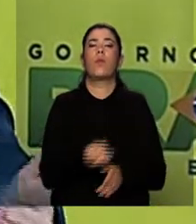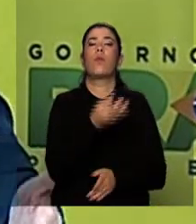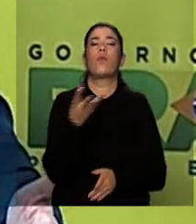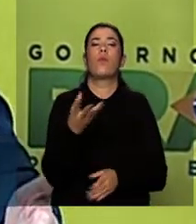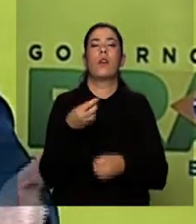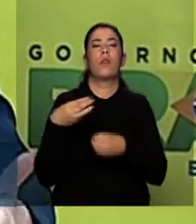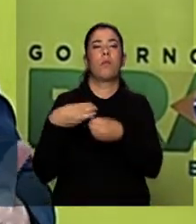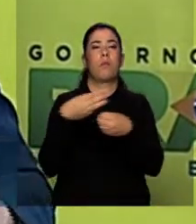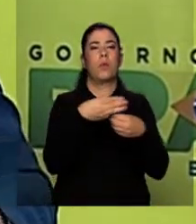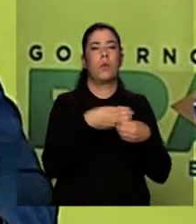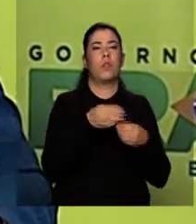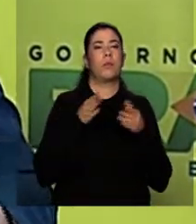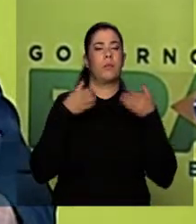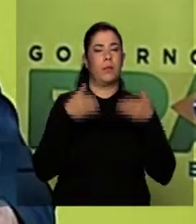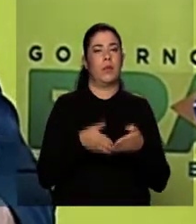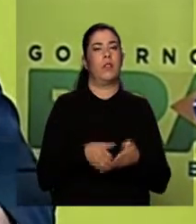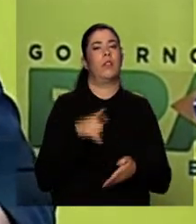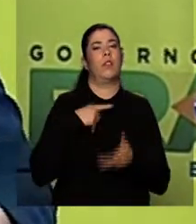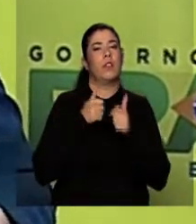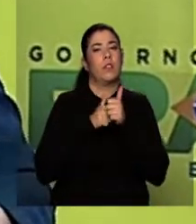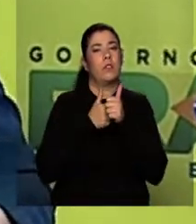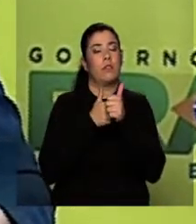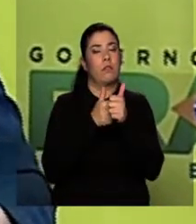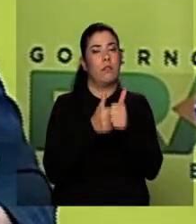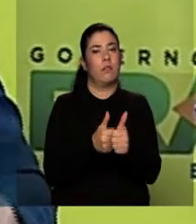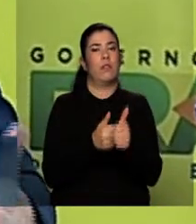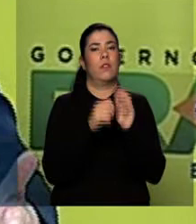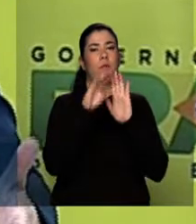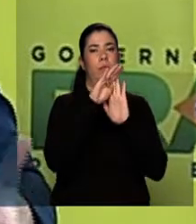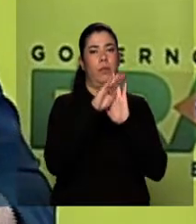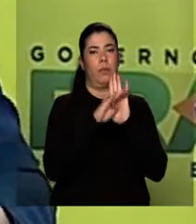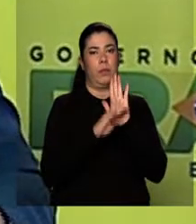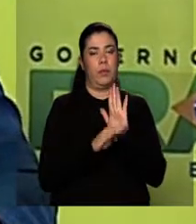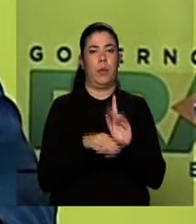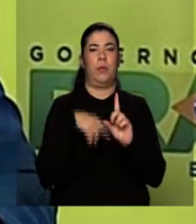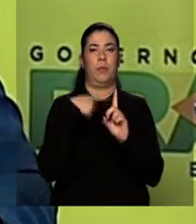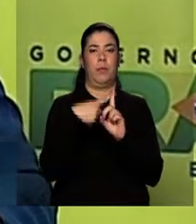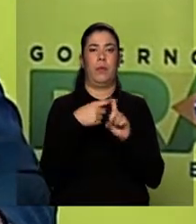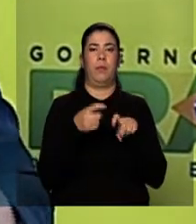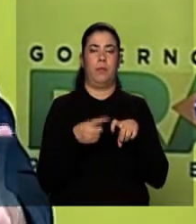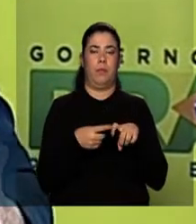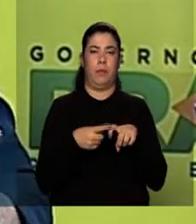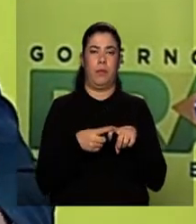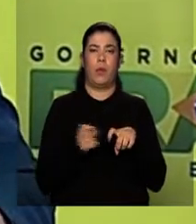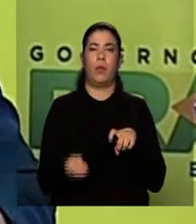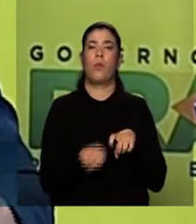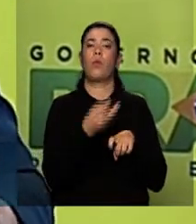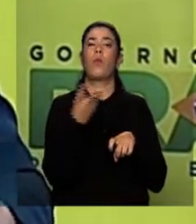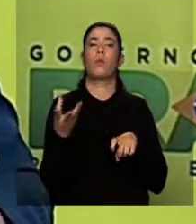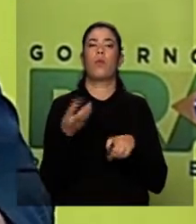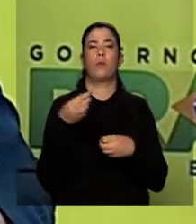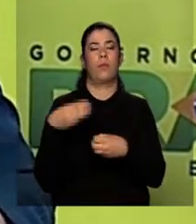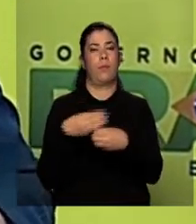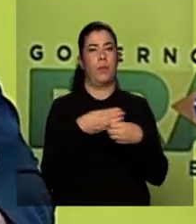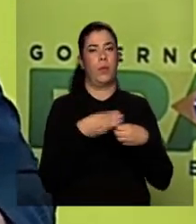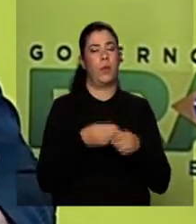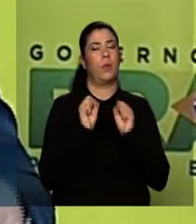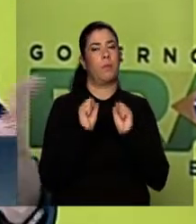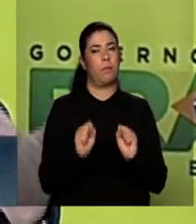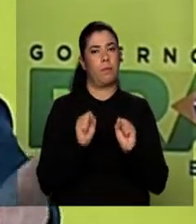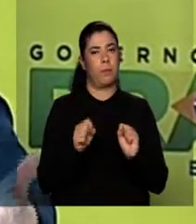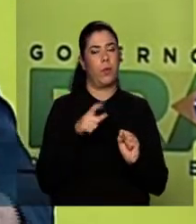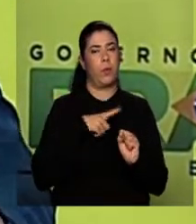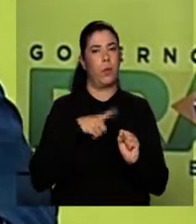gente está seguindo estritamente as diretrizes do programa ao estabelecer quais são os municípios que